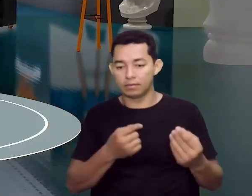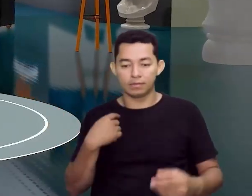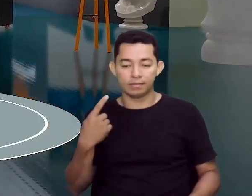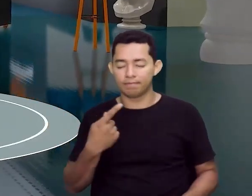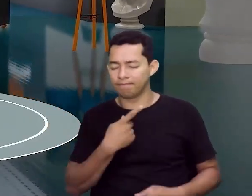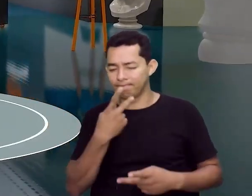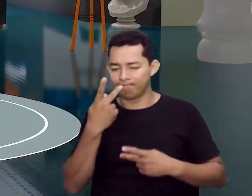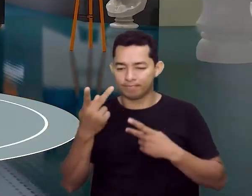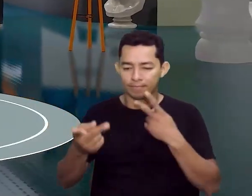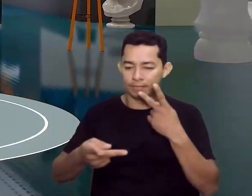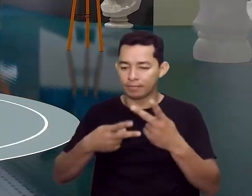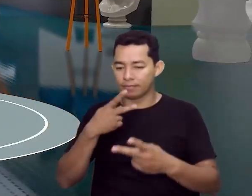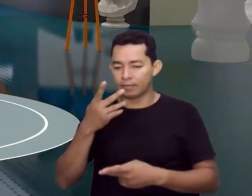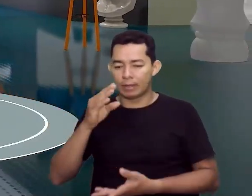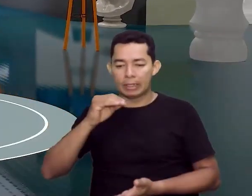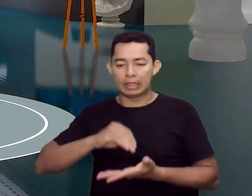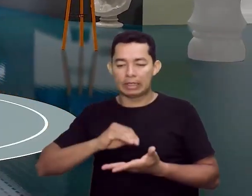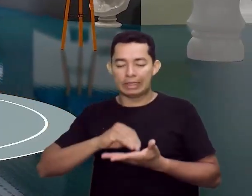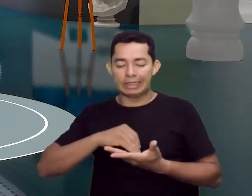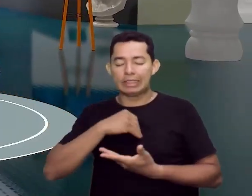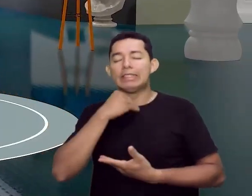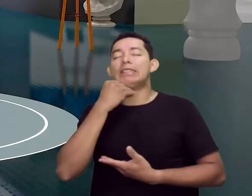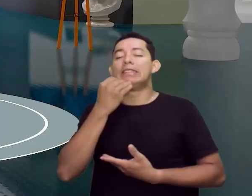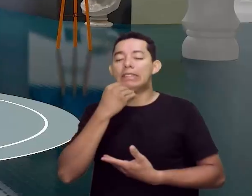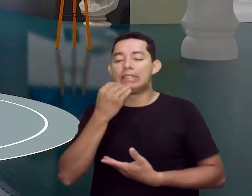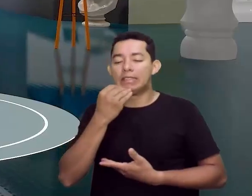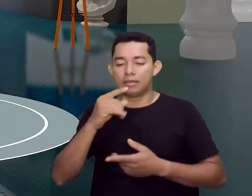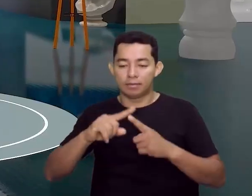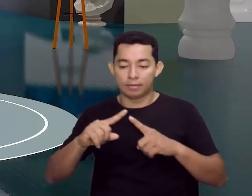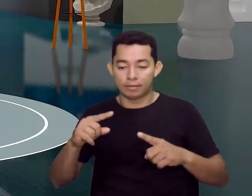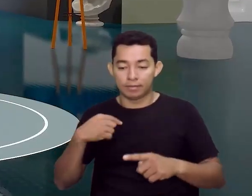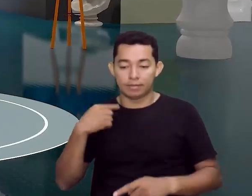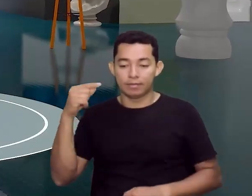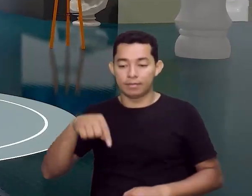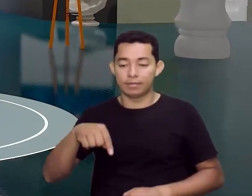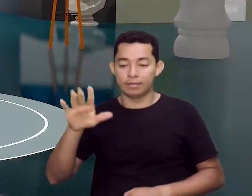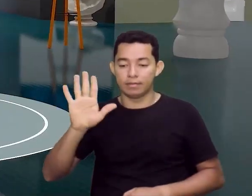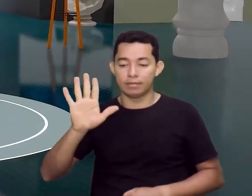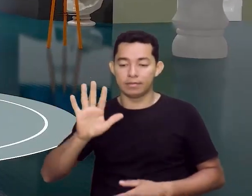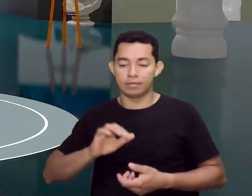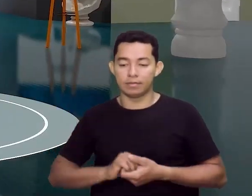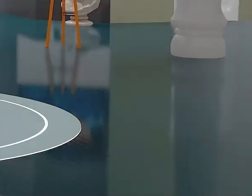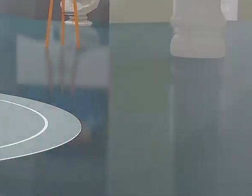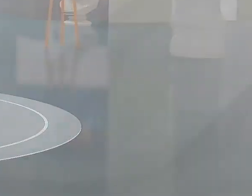assim, né? Chega, falta o fôlego. Mas ficamos por aqui, então. Tchau.